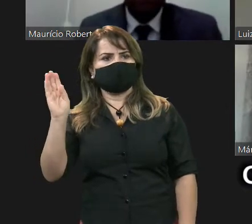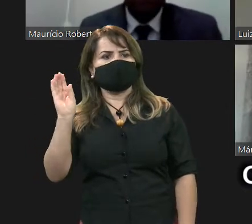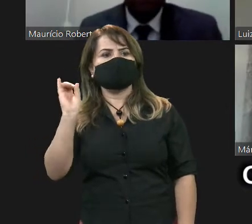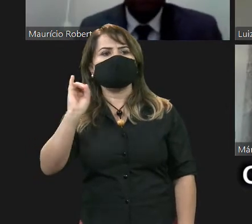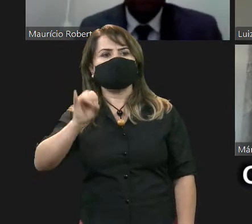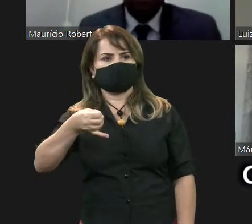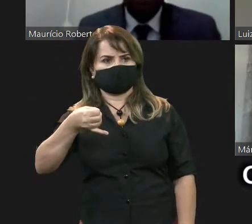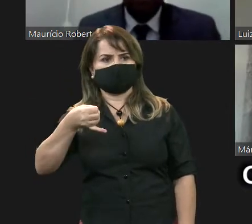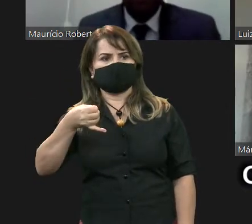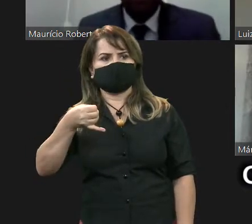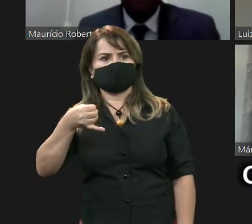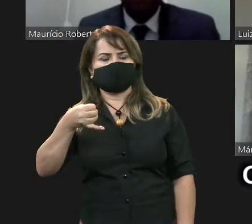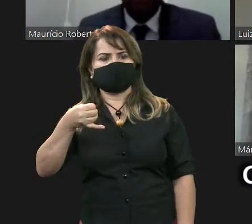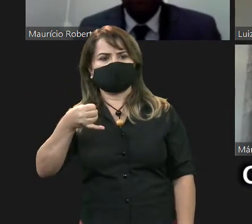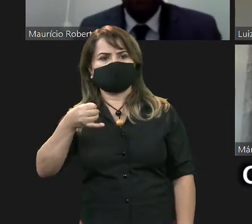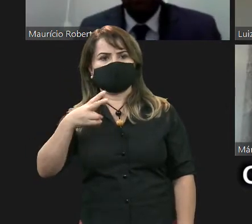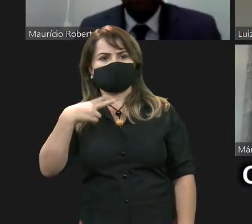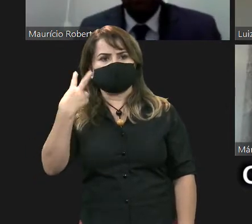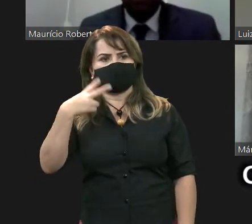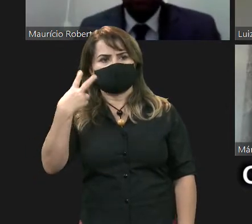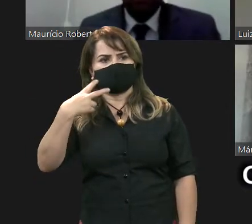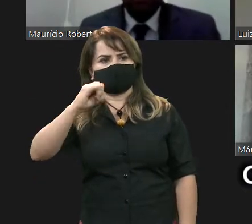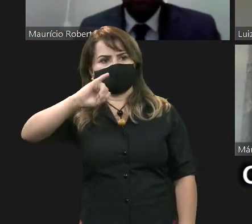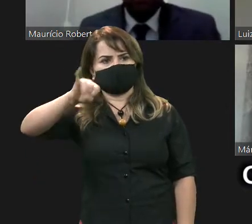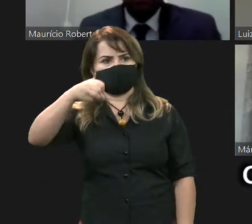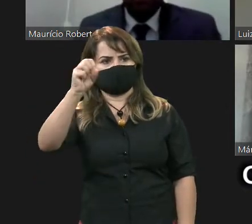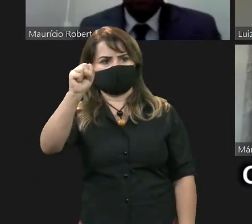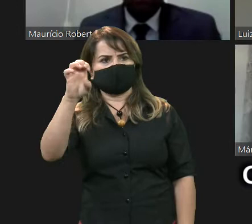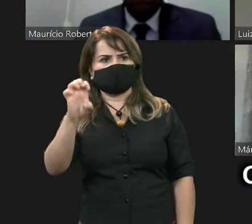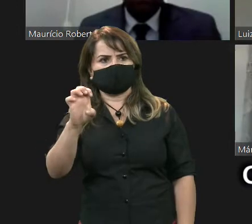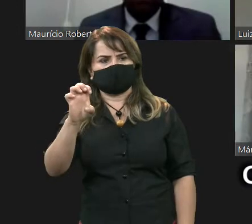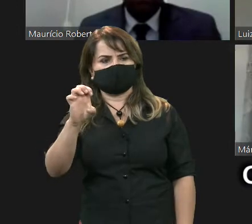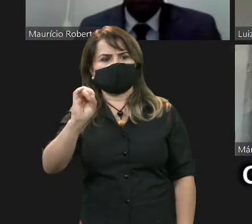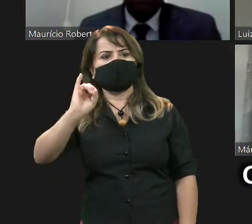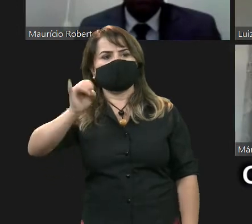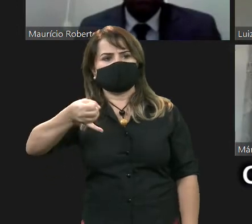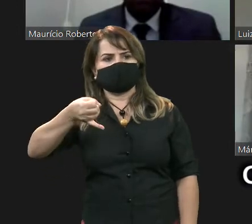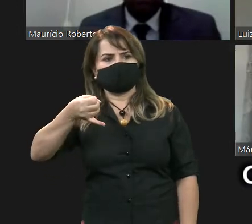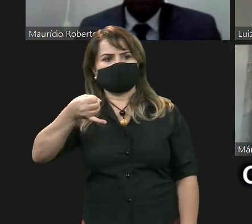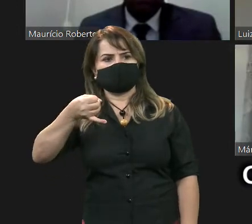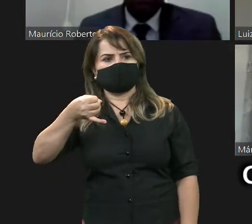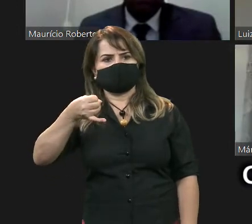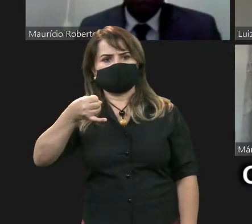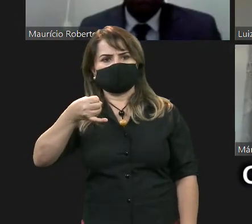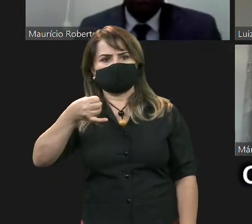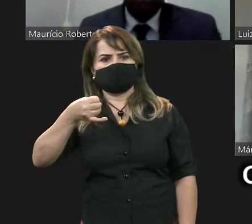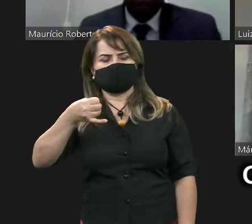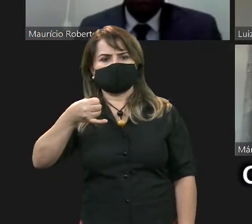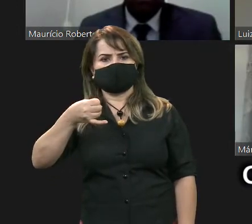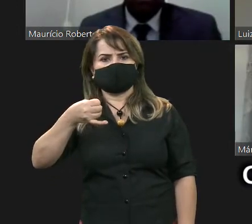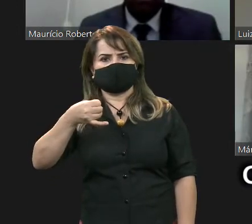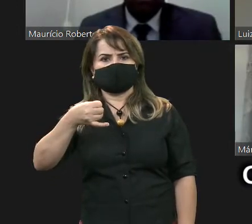Sim. Vereador Zé Luiz Queiroz. Sim.